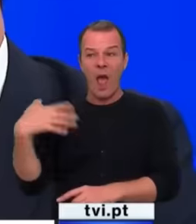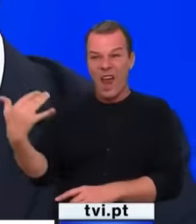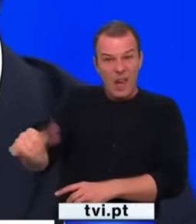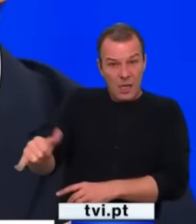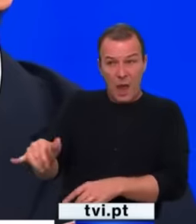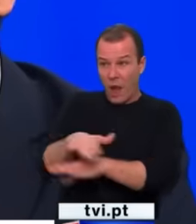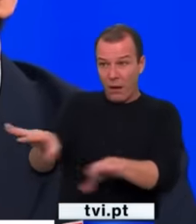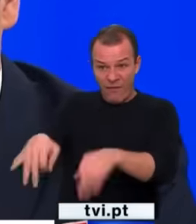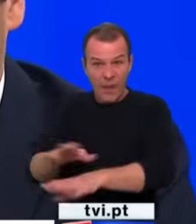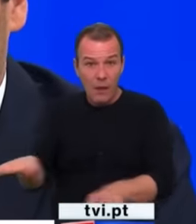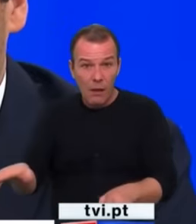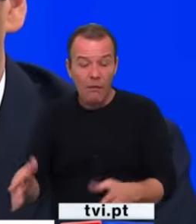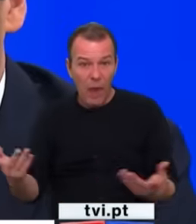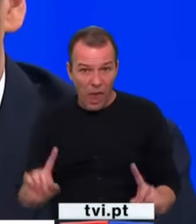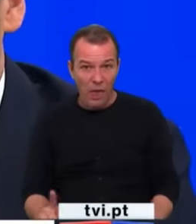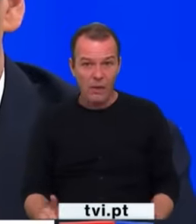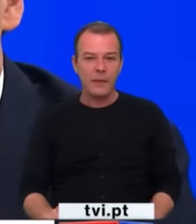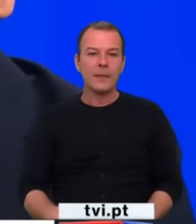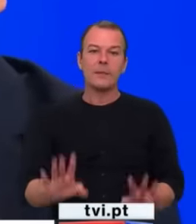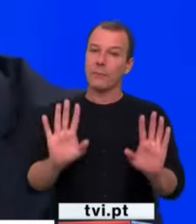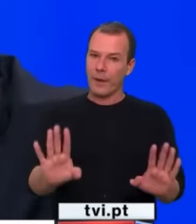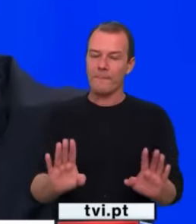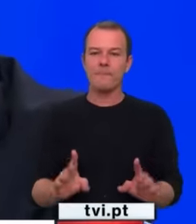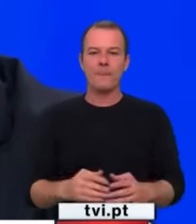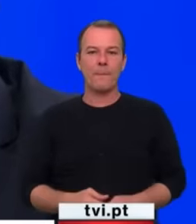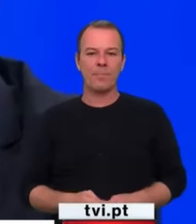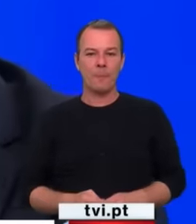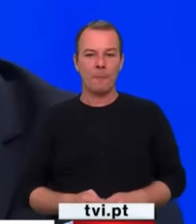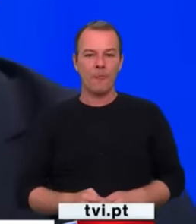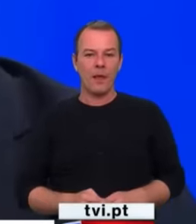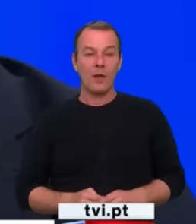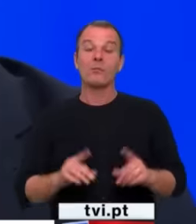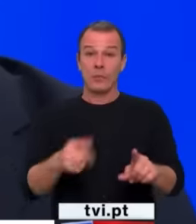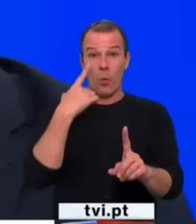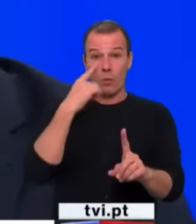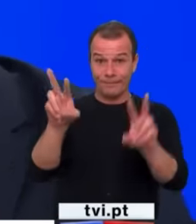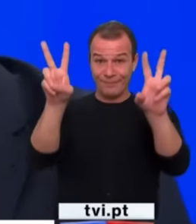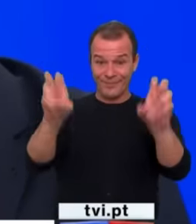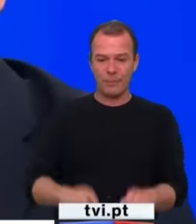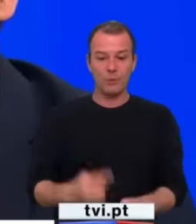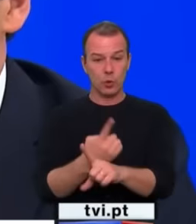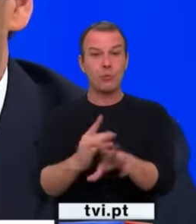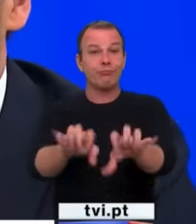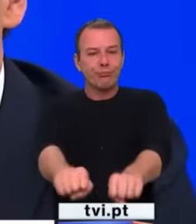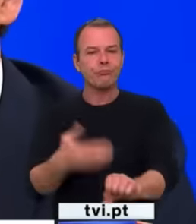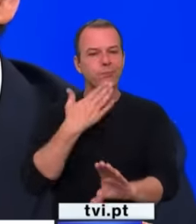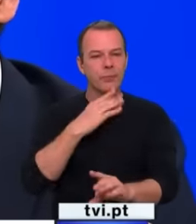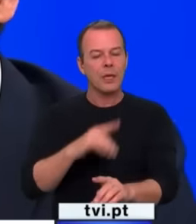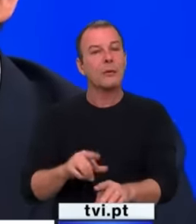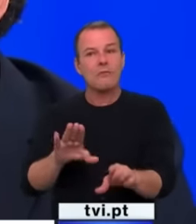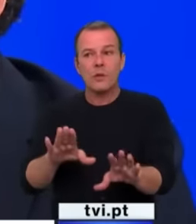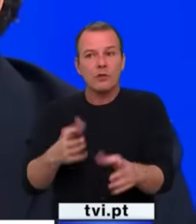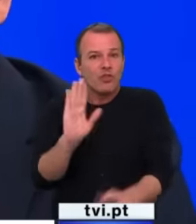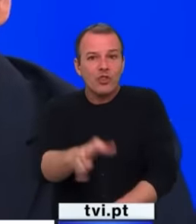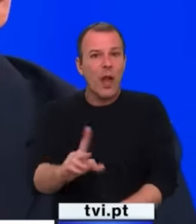solução. Já vou dar-lhe a palavra, André Ventura, Pedro Nuno, para concluir a ideia. Vocês é que não têm solução. O arresto preventivo existe e o confisco também já existe.